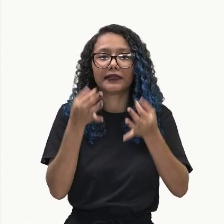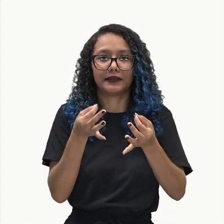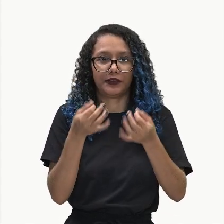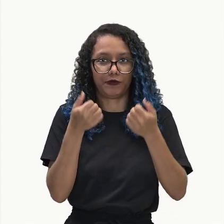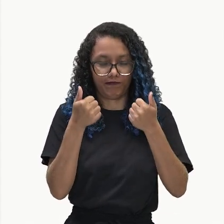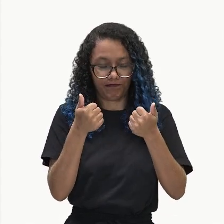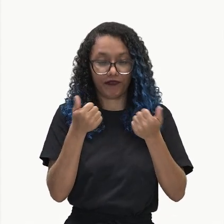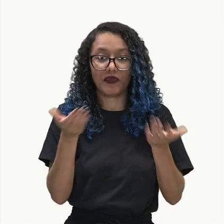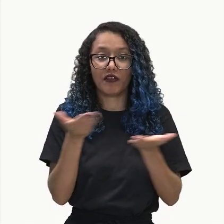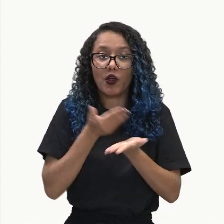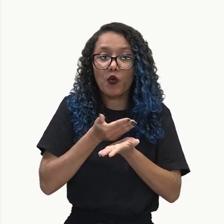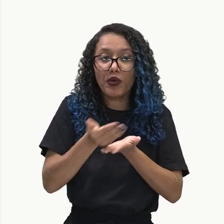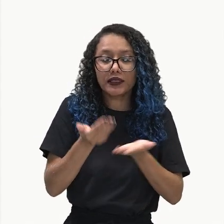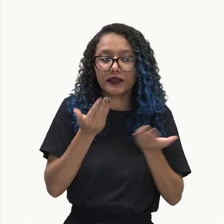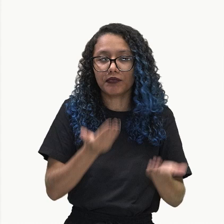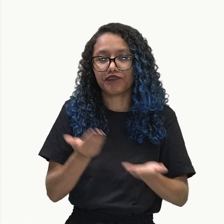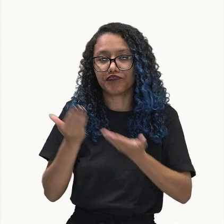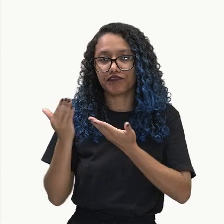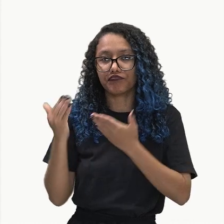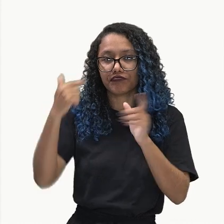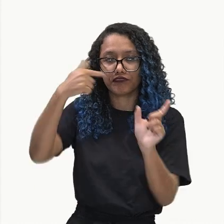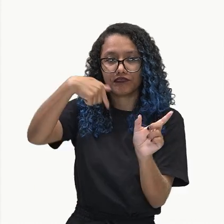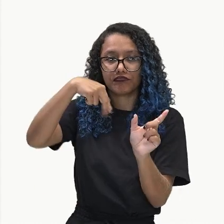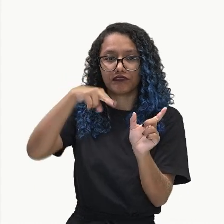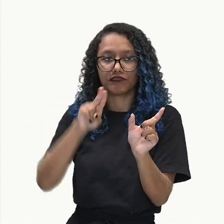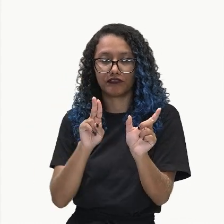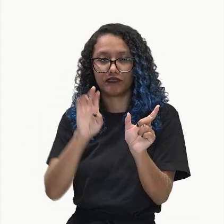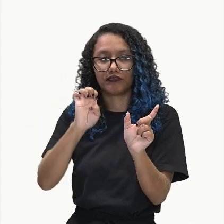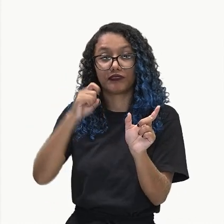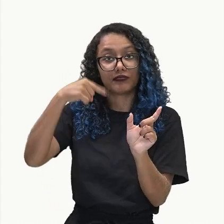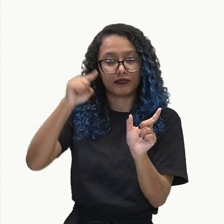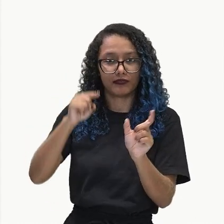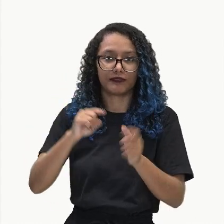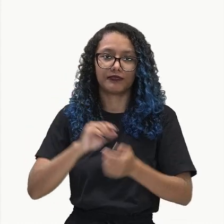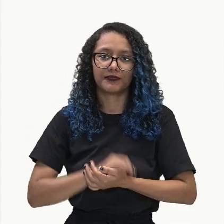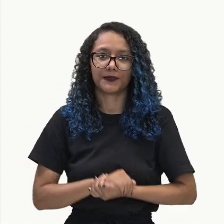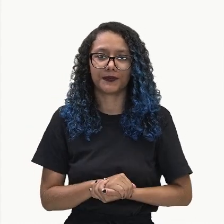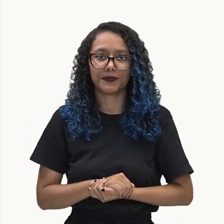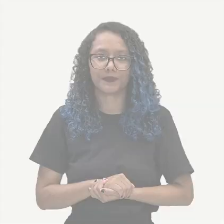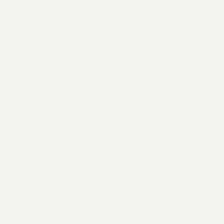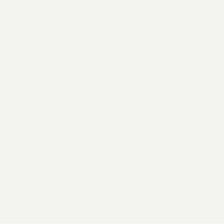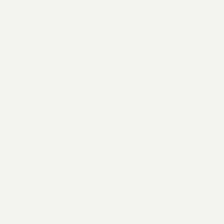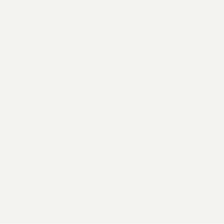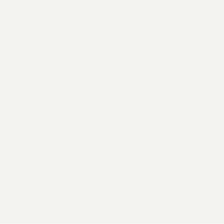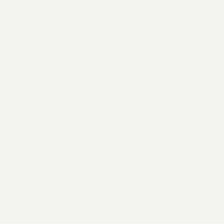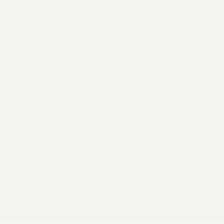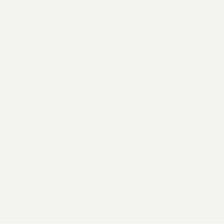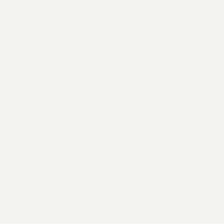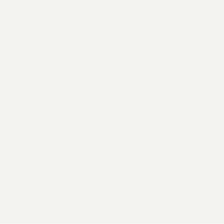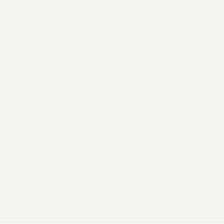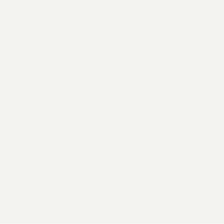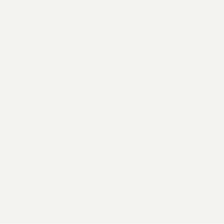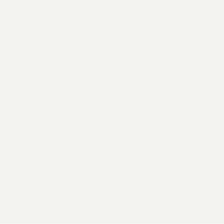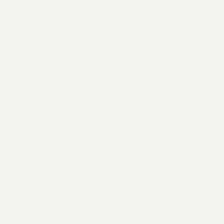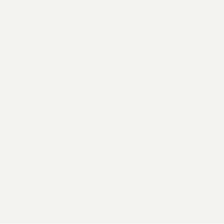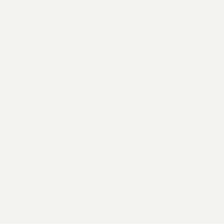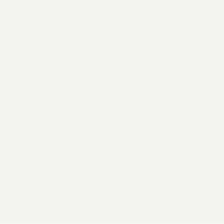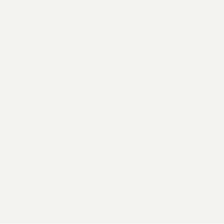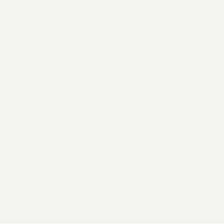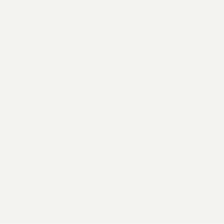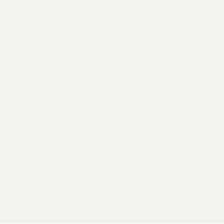com este aqui, o que. O que é muito utilizado na língua espanhola e também no